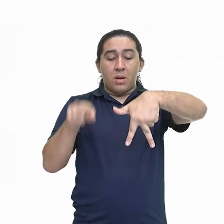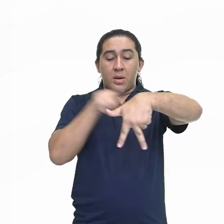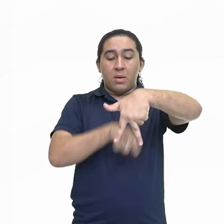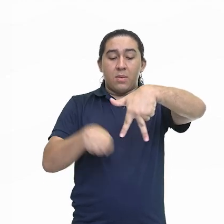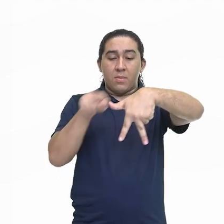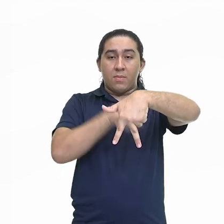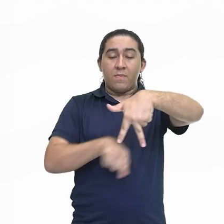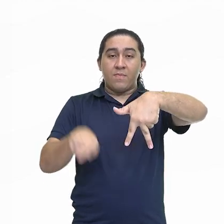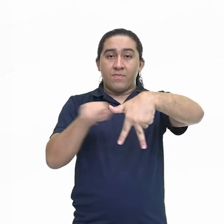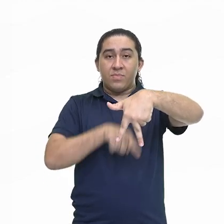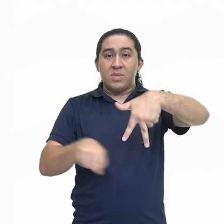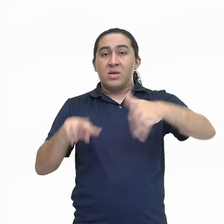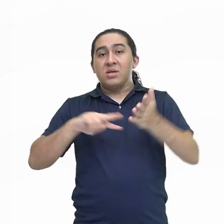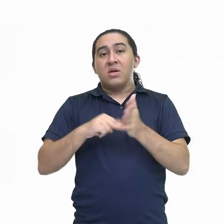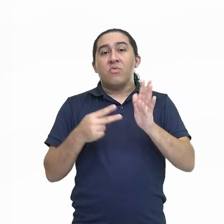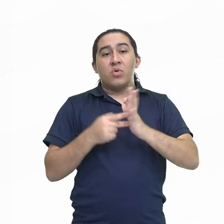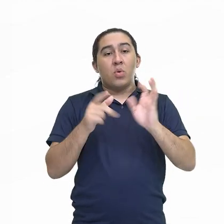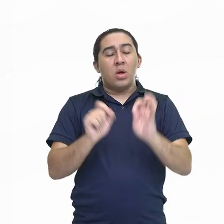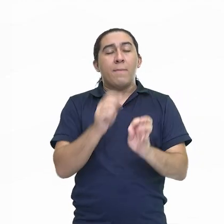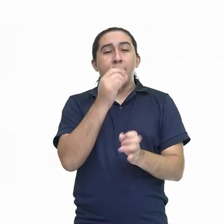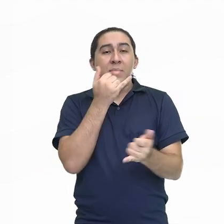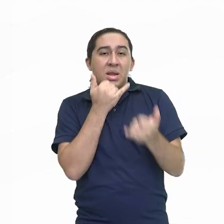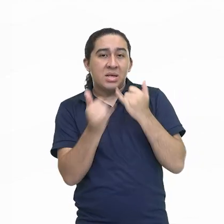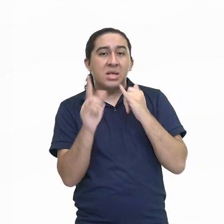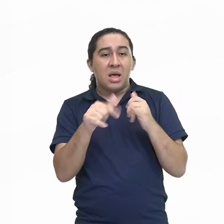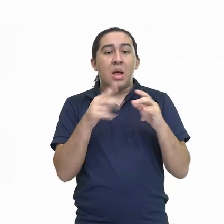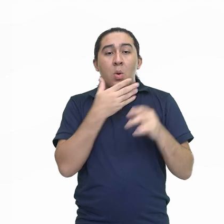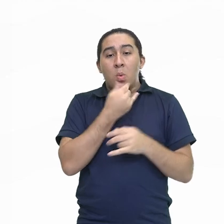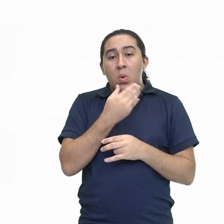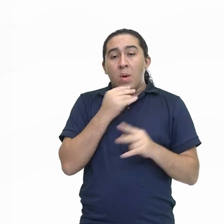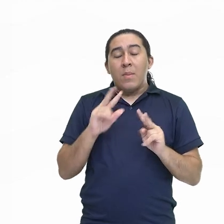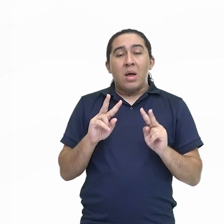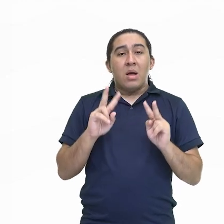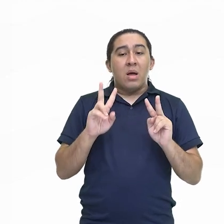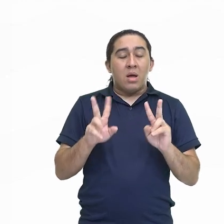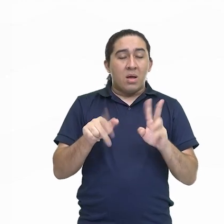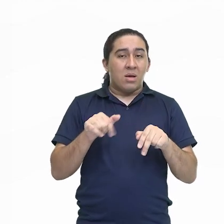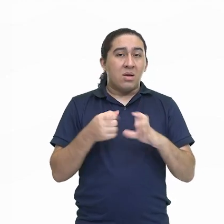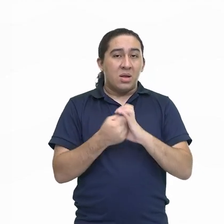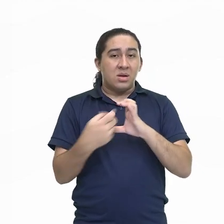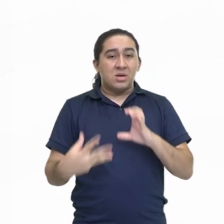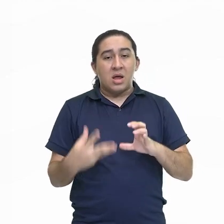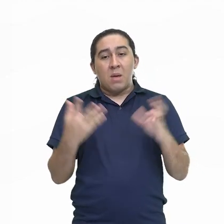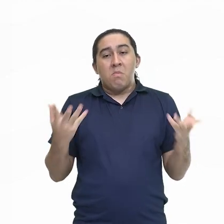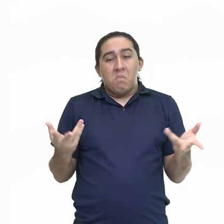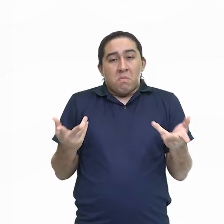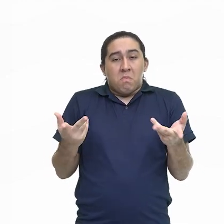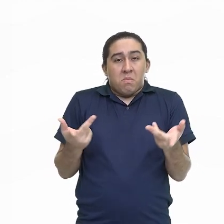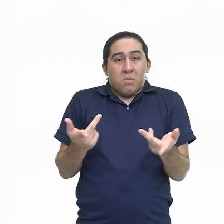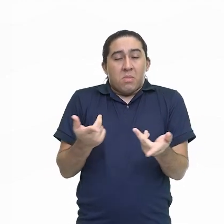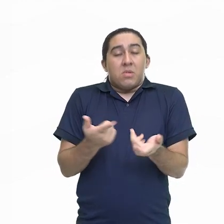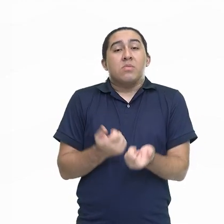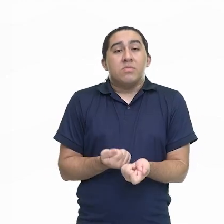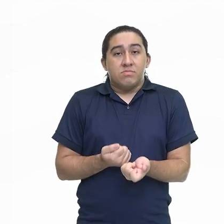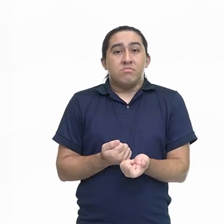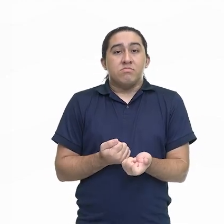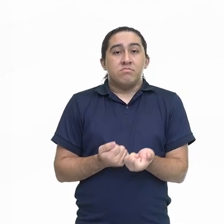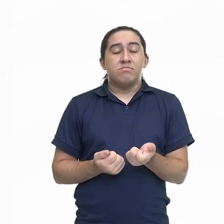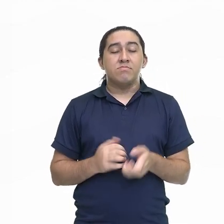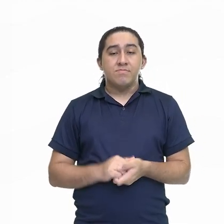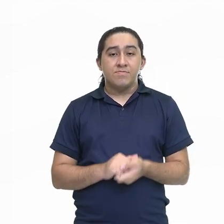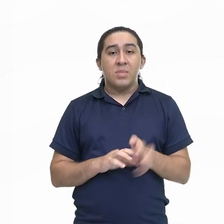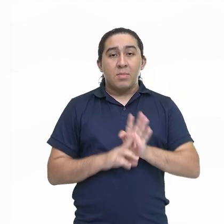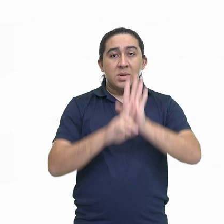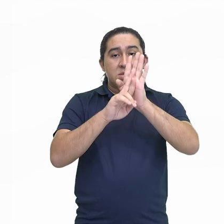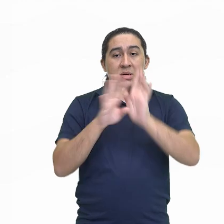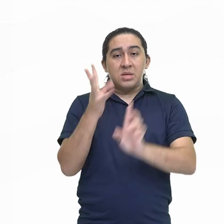um círculo. Então ele diz que é o homem refletindo as proporções ideais para ser representado através